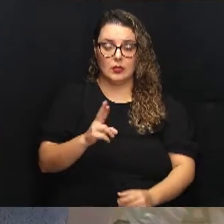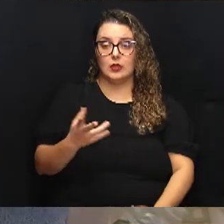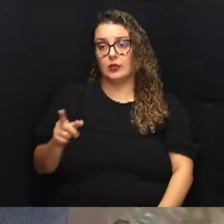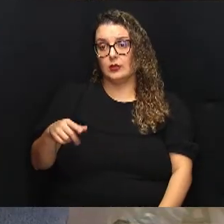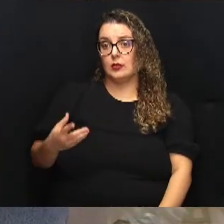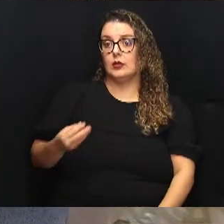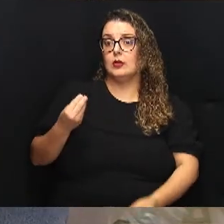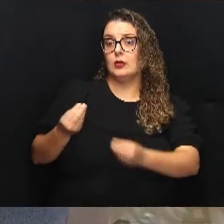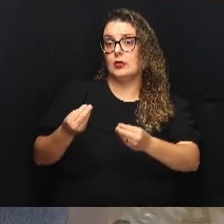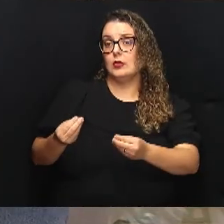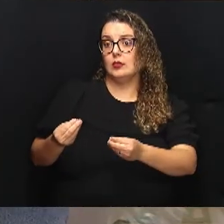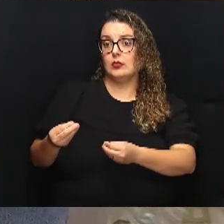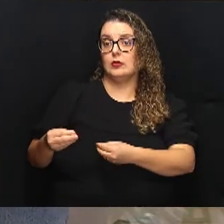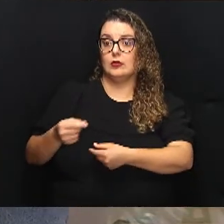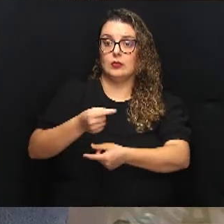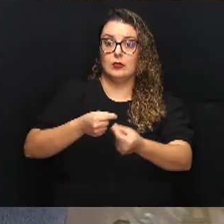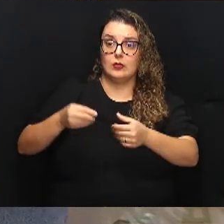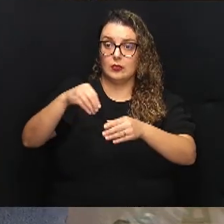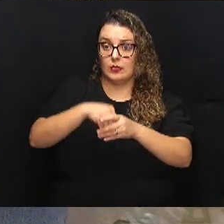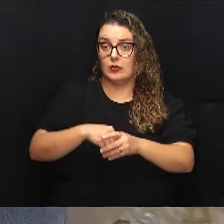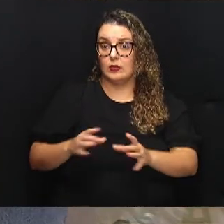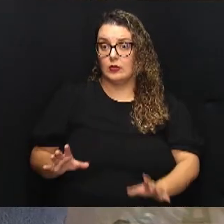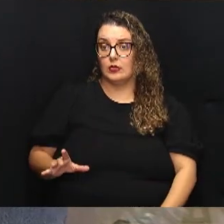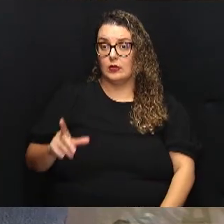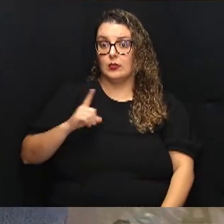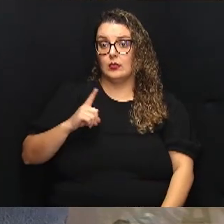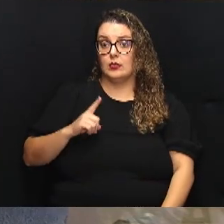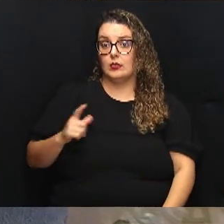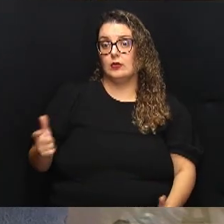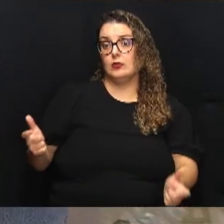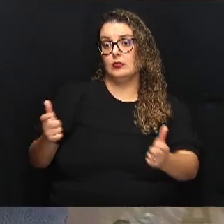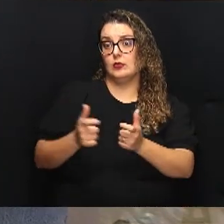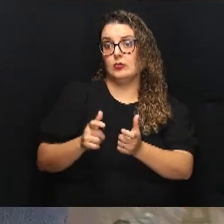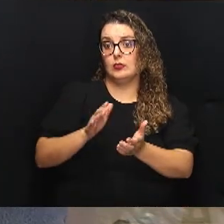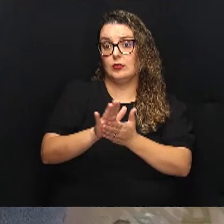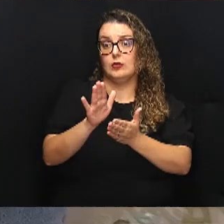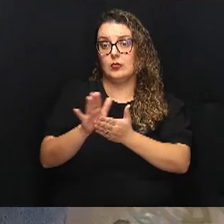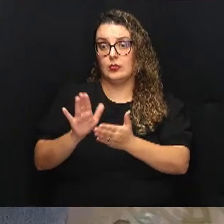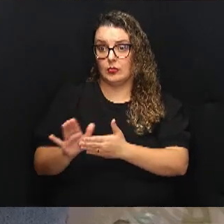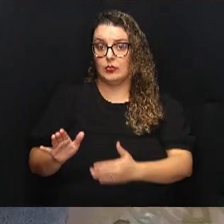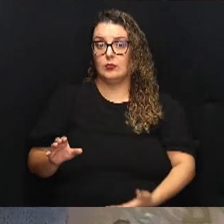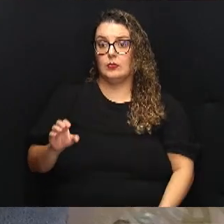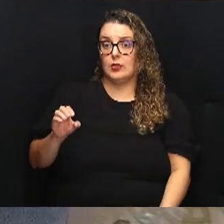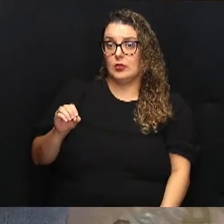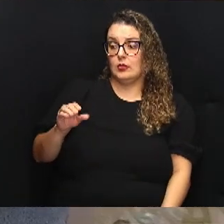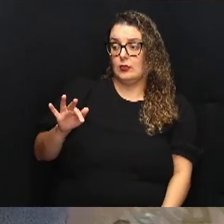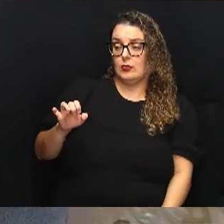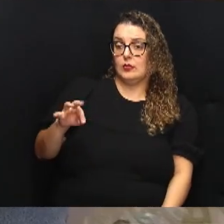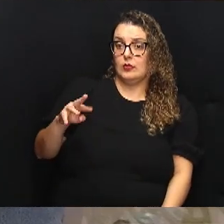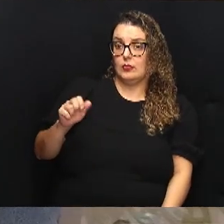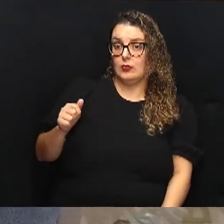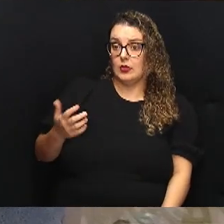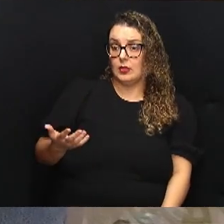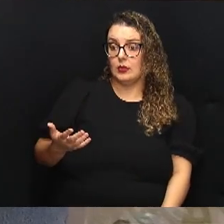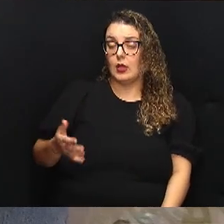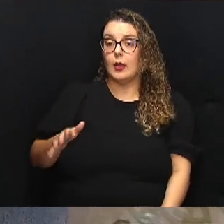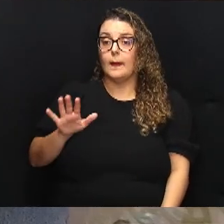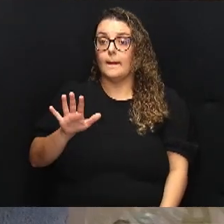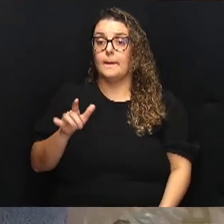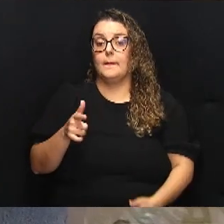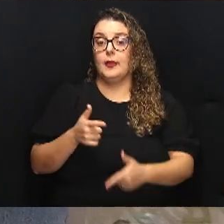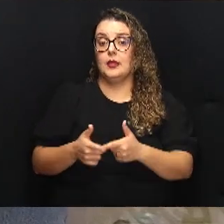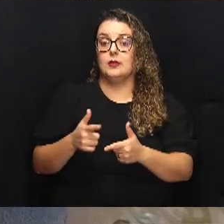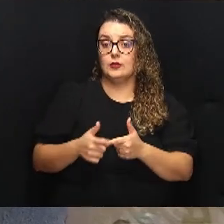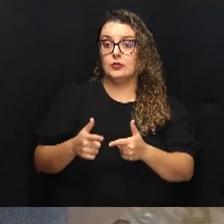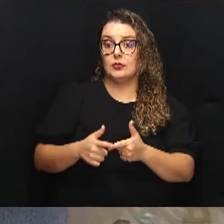o mercado interno, tende a reduzir o custo pela oferta que se tem. Só que o problema é que está